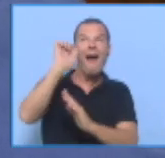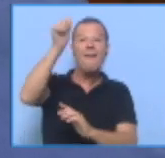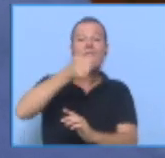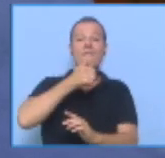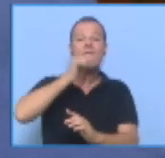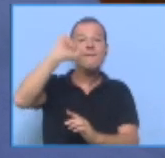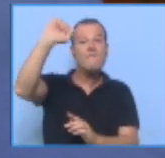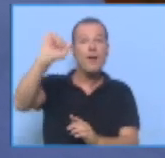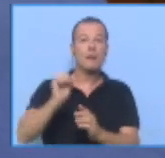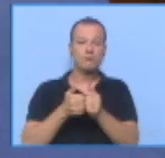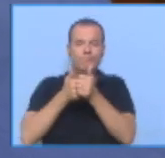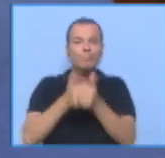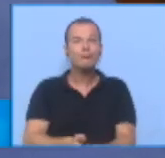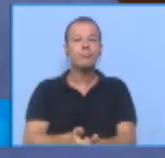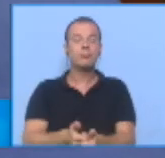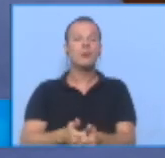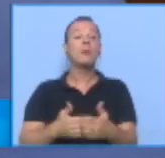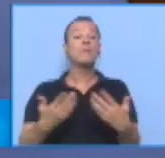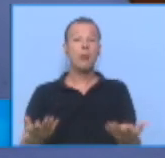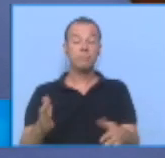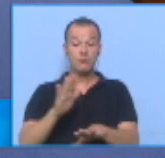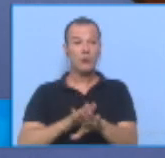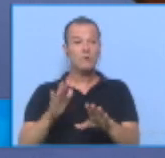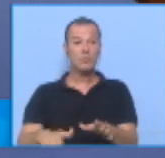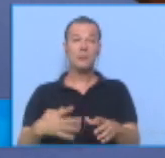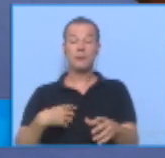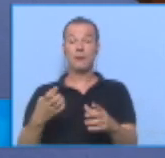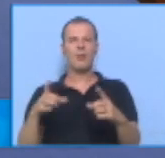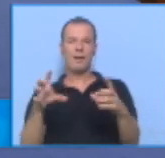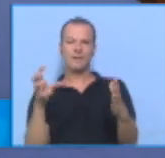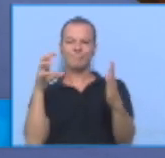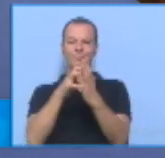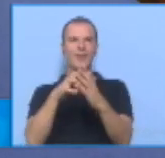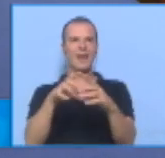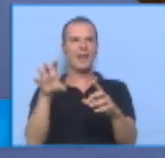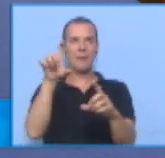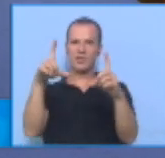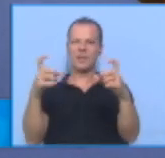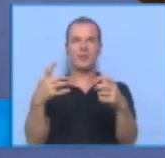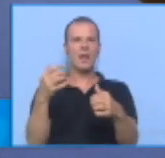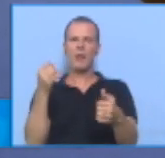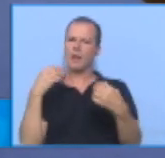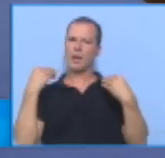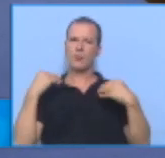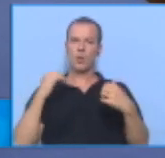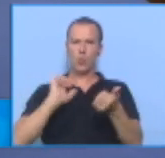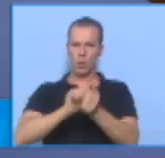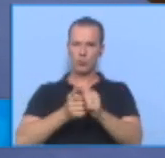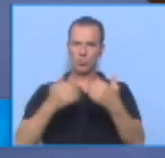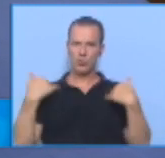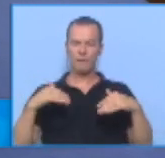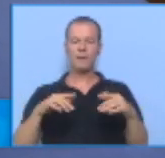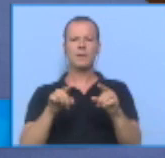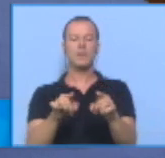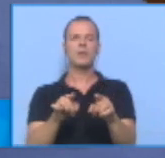para a humanidade e, portanto, por isso se pôs a caminho. A imagem do atleta, não é? Que também aparece aí, e em vários textos de Paulo